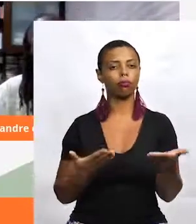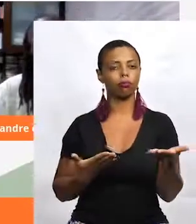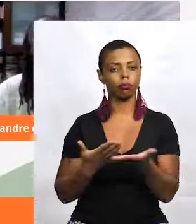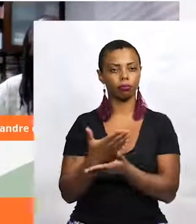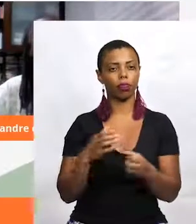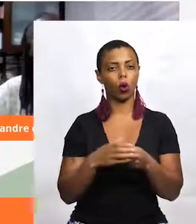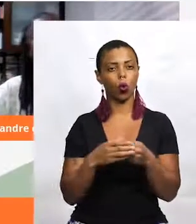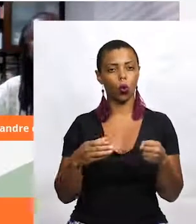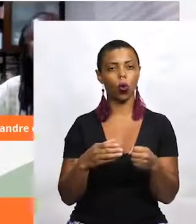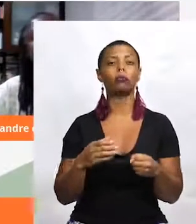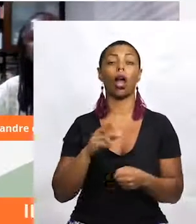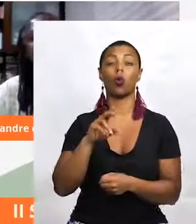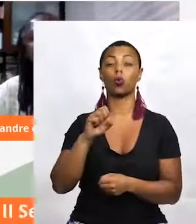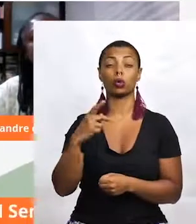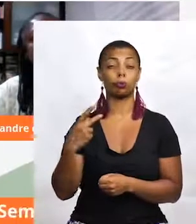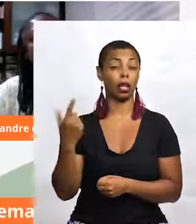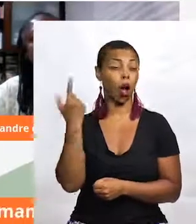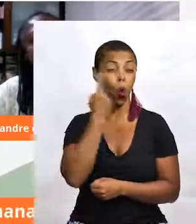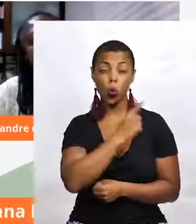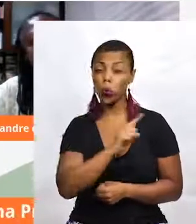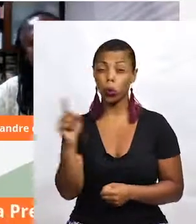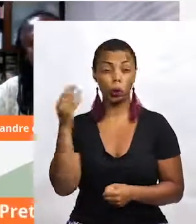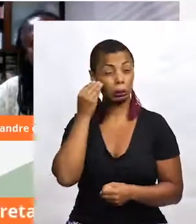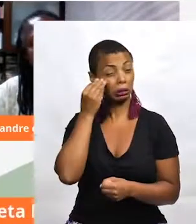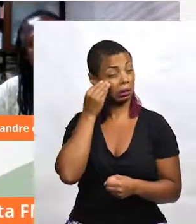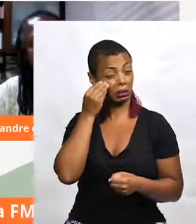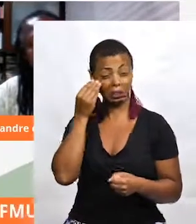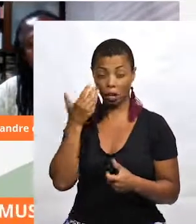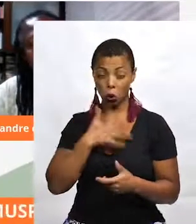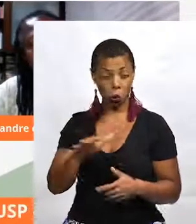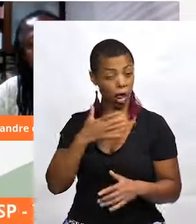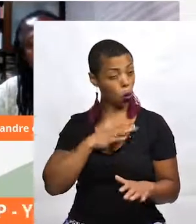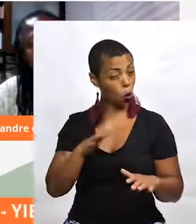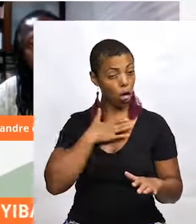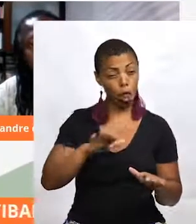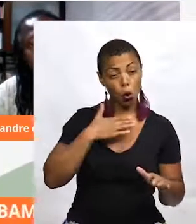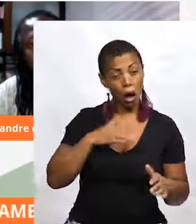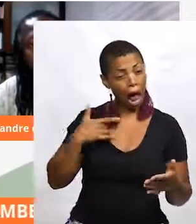a última e relutou o quanto pôde, postergou o quanto pôde